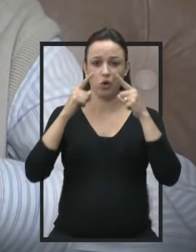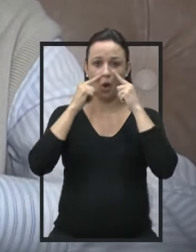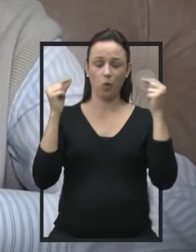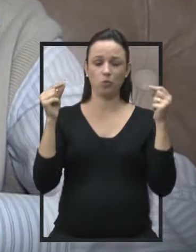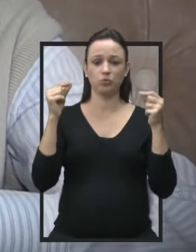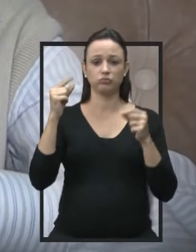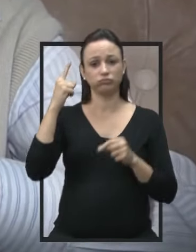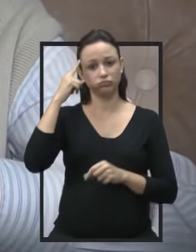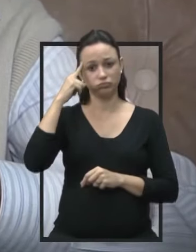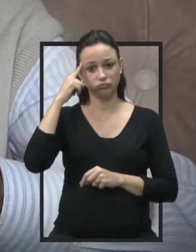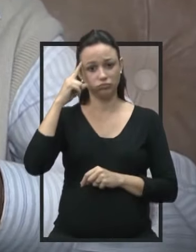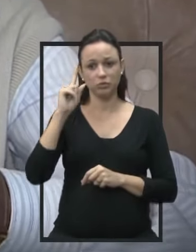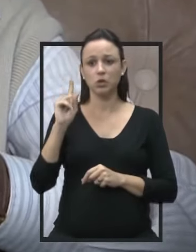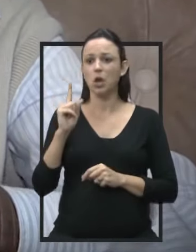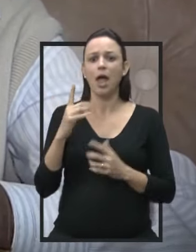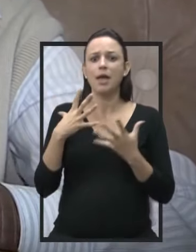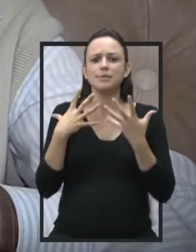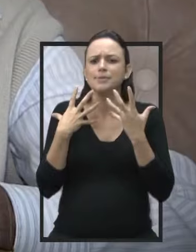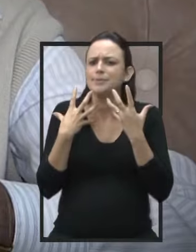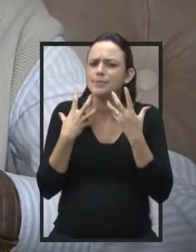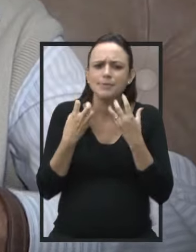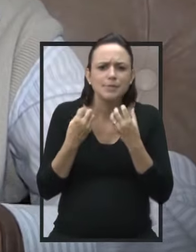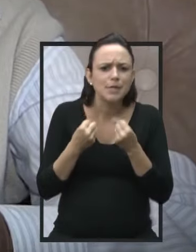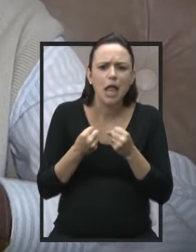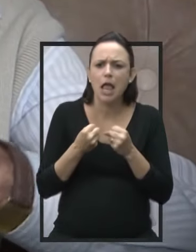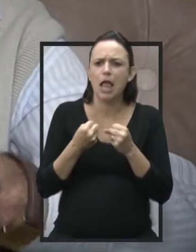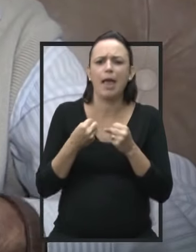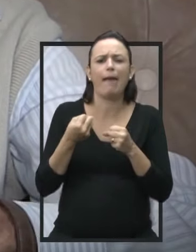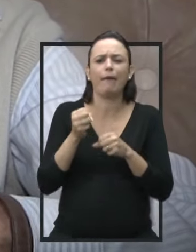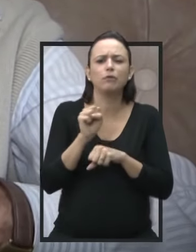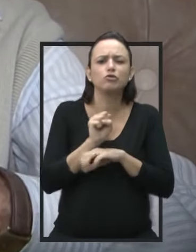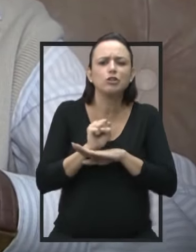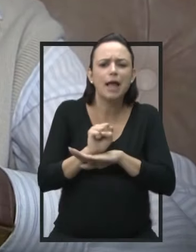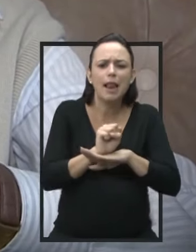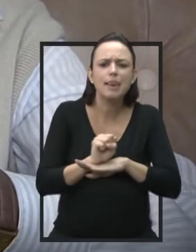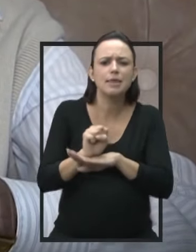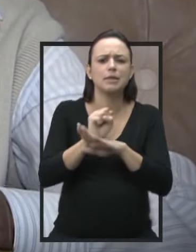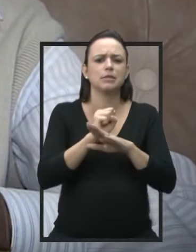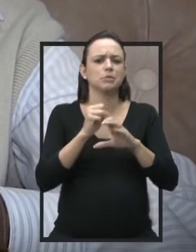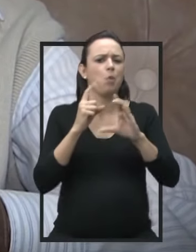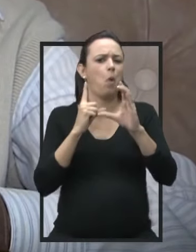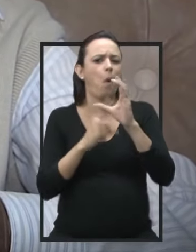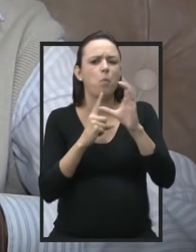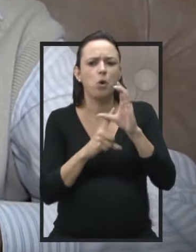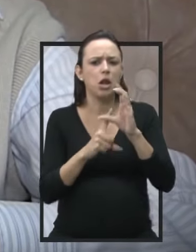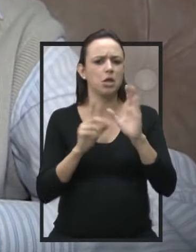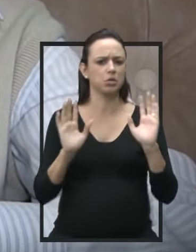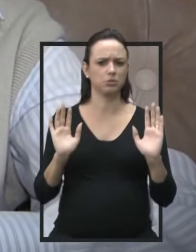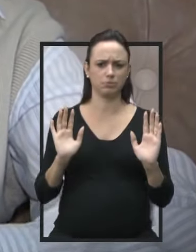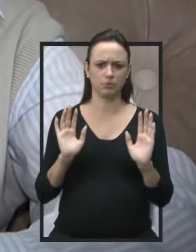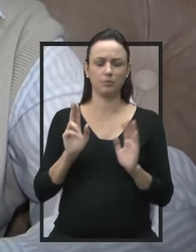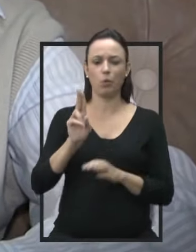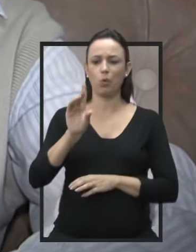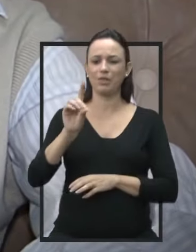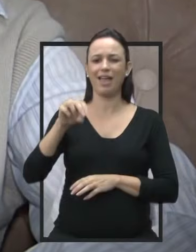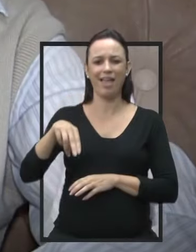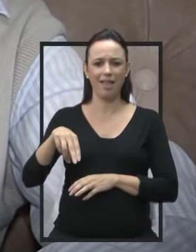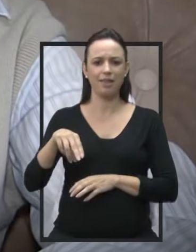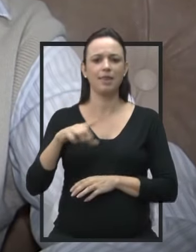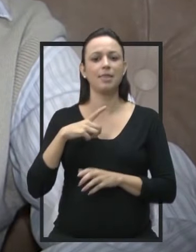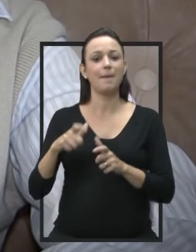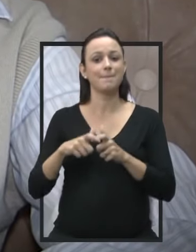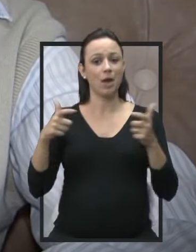ideia de inadmitir socialismo, comunismo. Então a UDN sempre teve uma